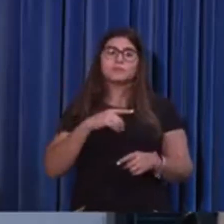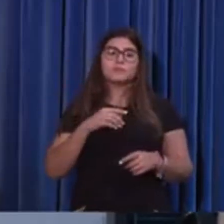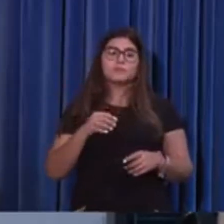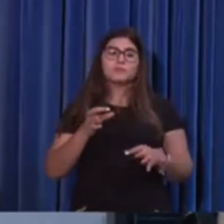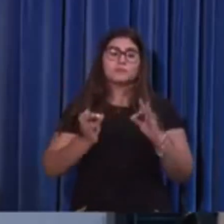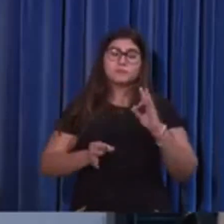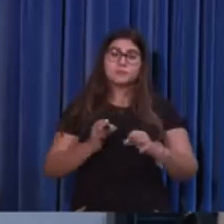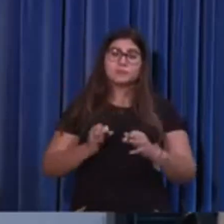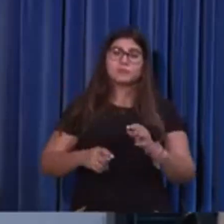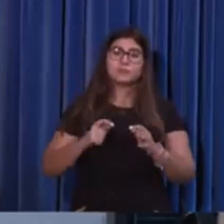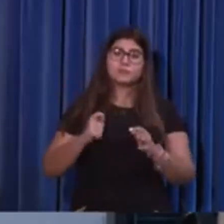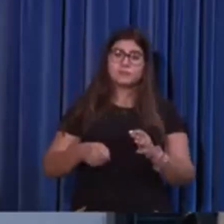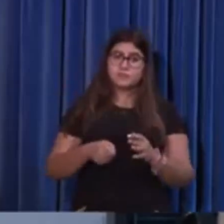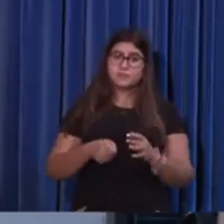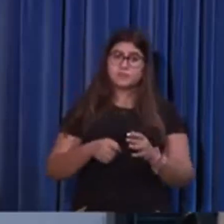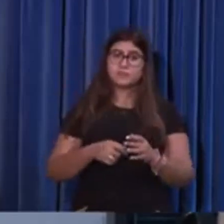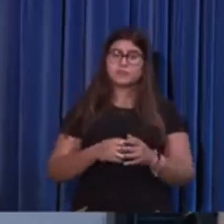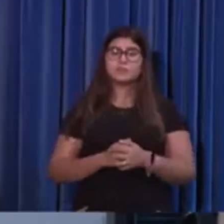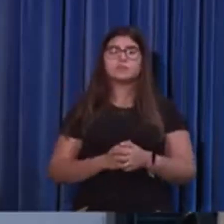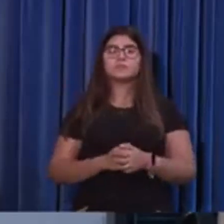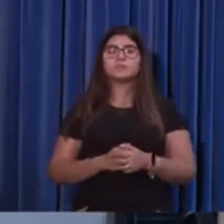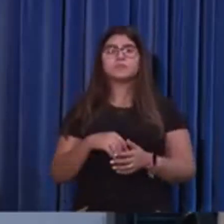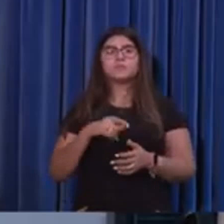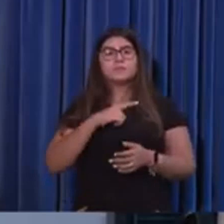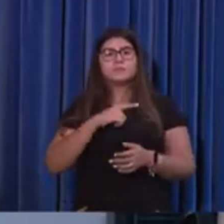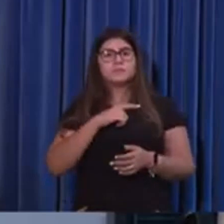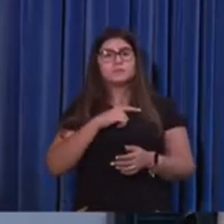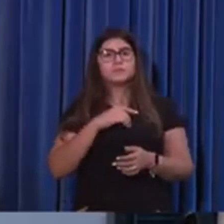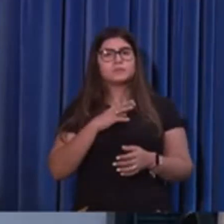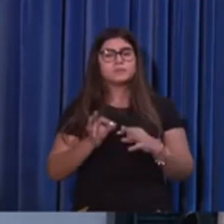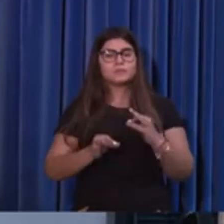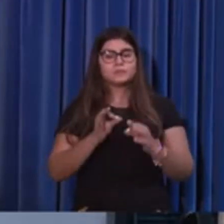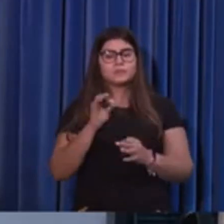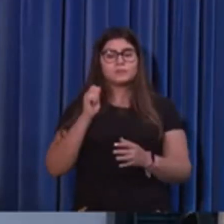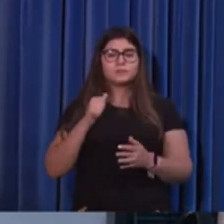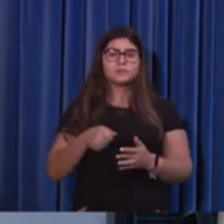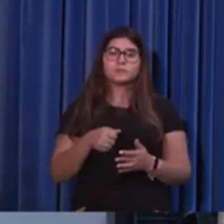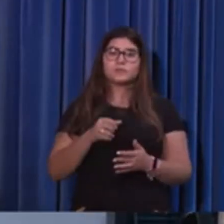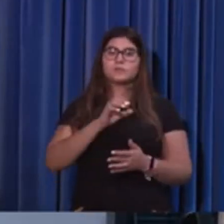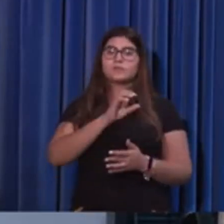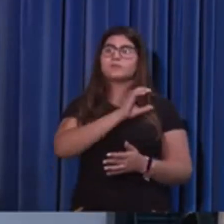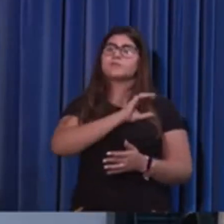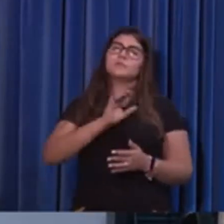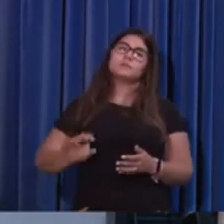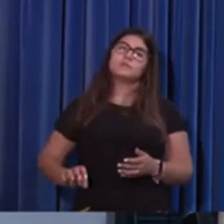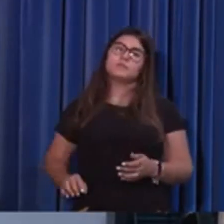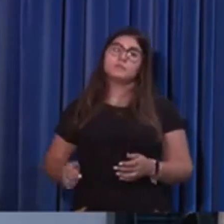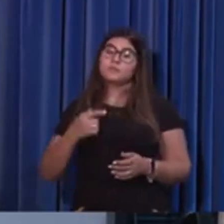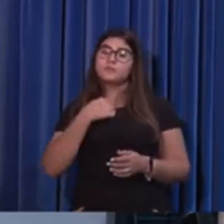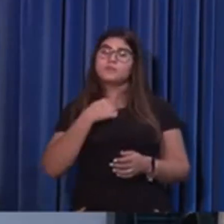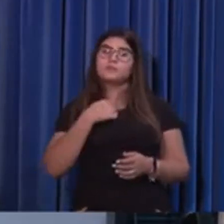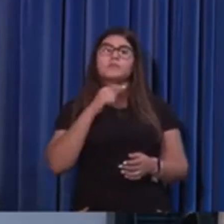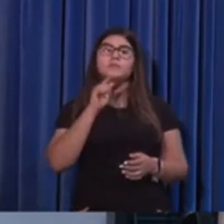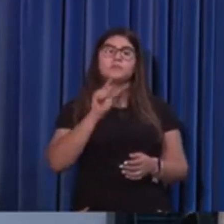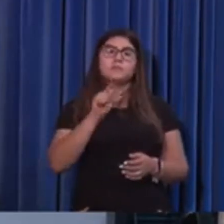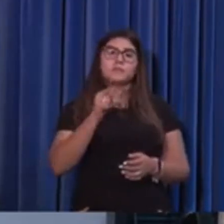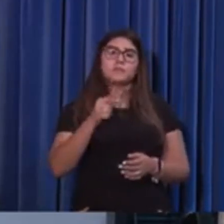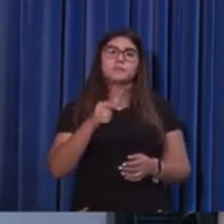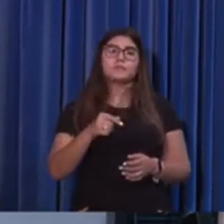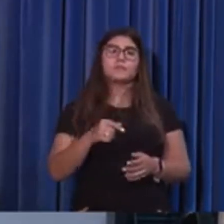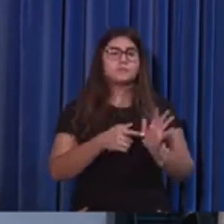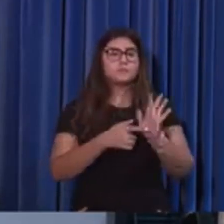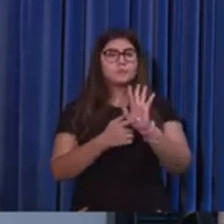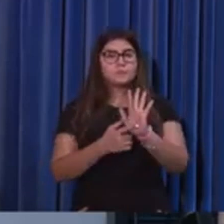Senhor. Haverá um tribunal de Cristo, e tanto eu quanto você prestaremos